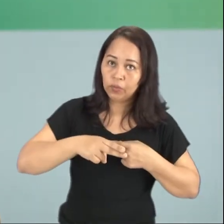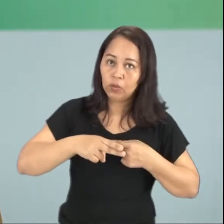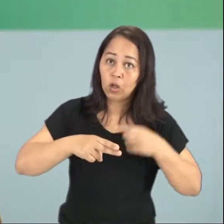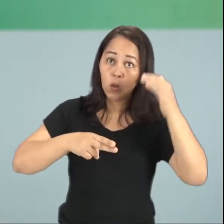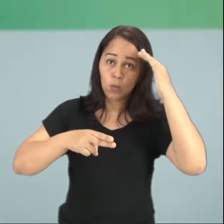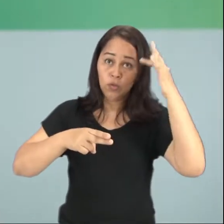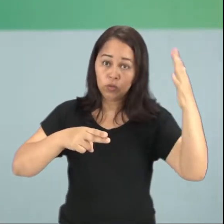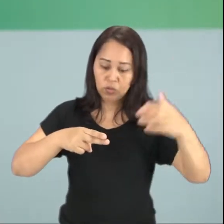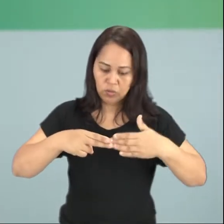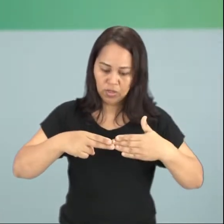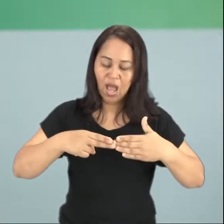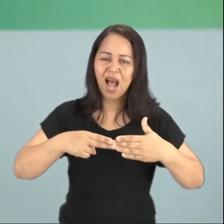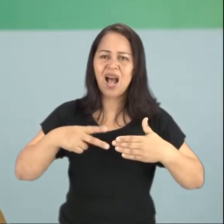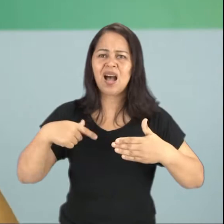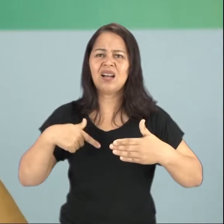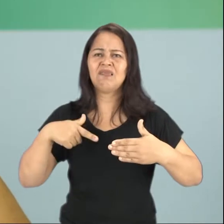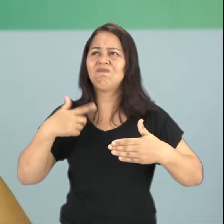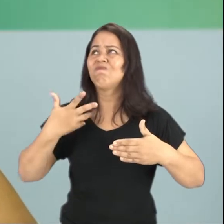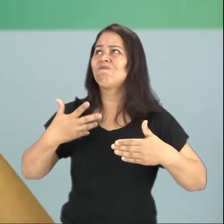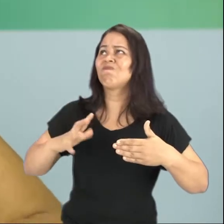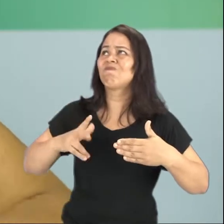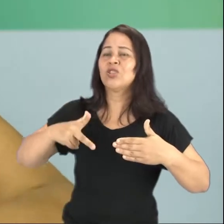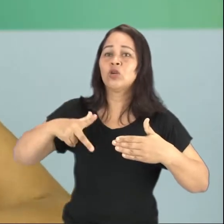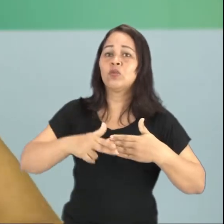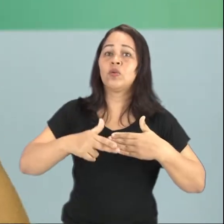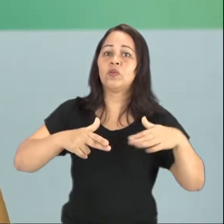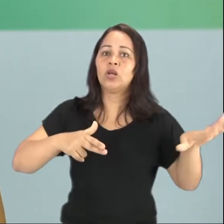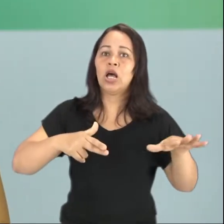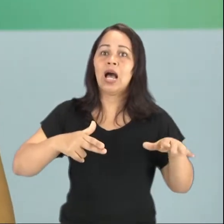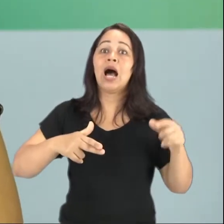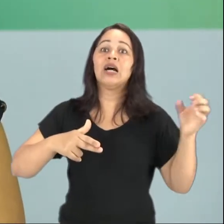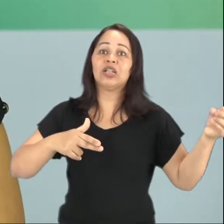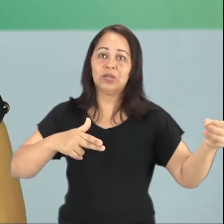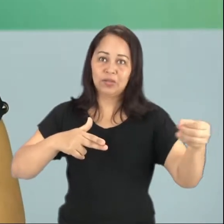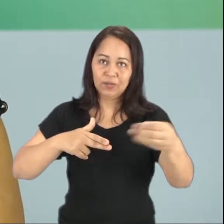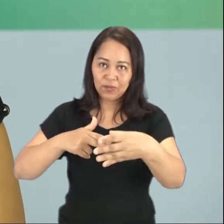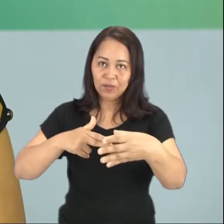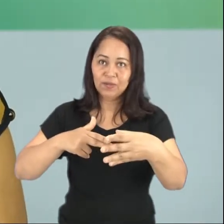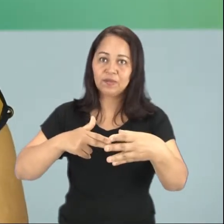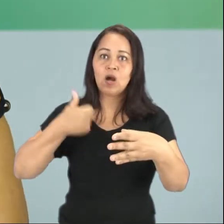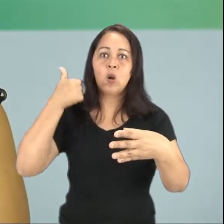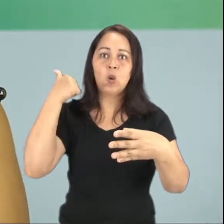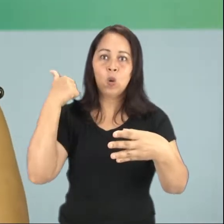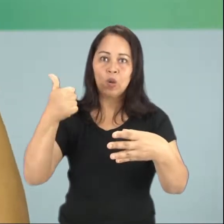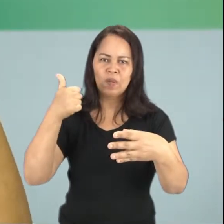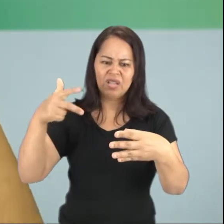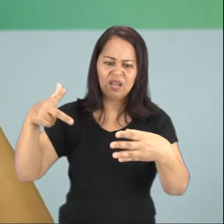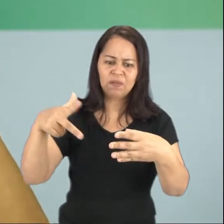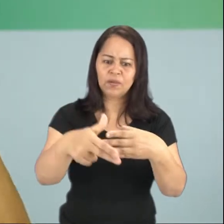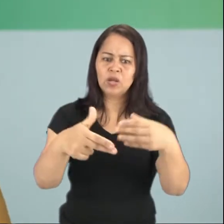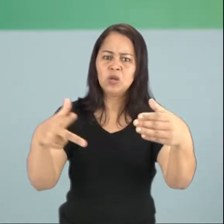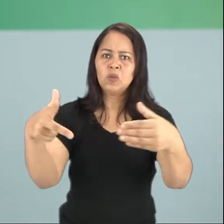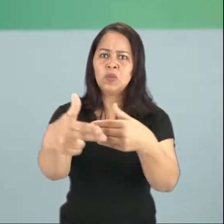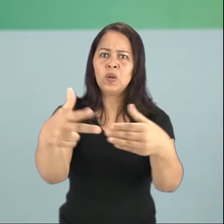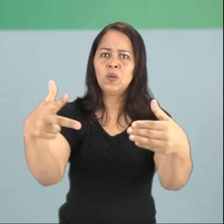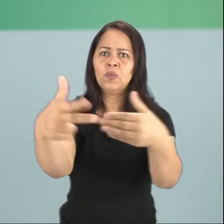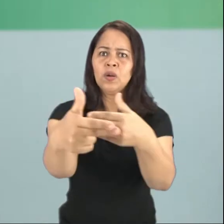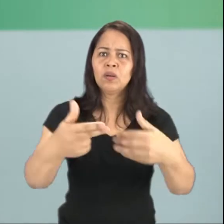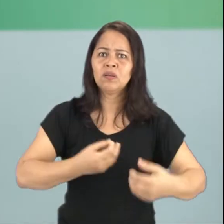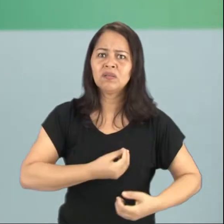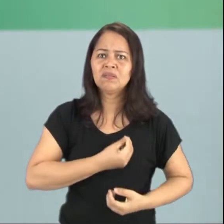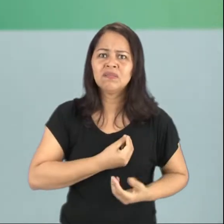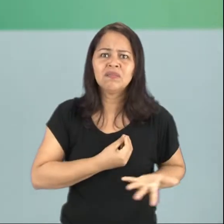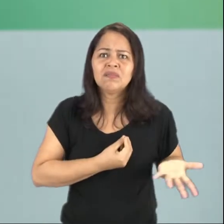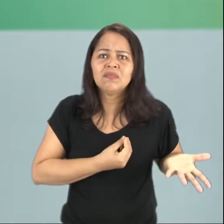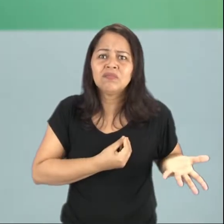vida quando? Quando eu senti que eu mudei, que eu tenho outros interesses e que eu encontrei algo que vai de encontro a esses novos interesses